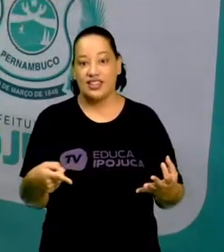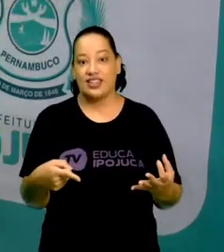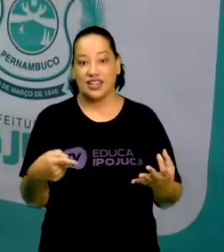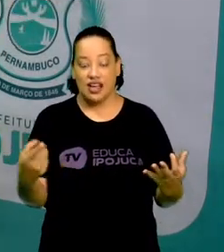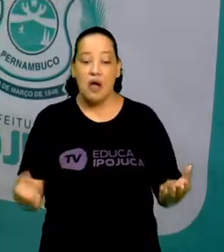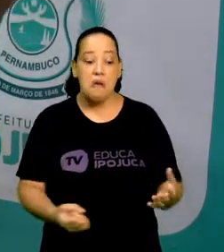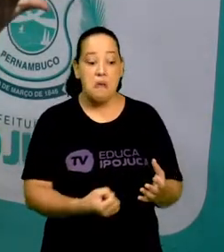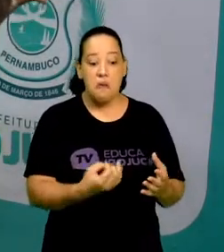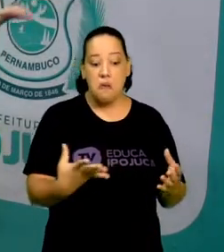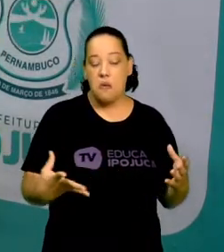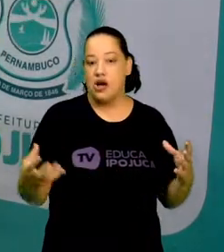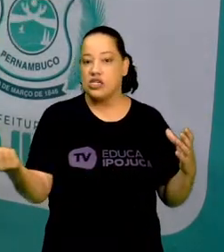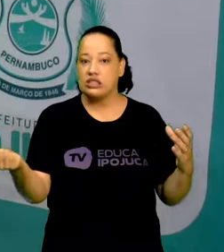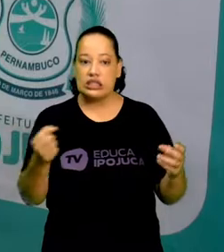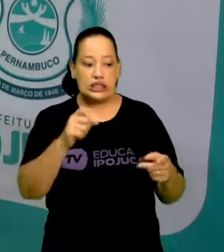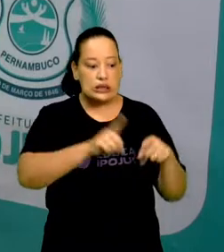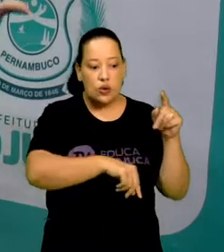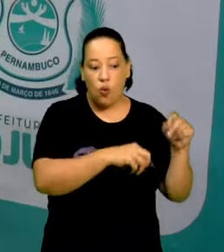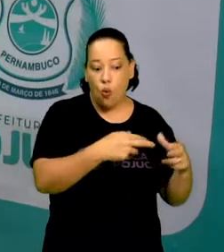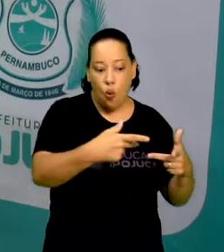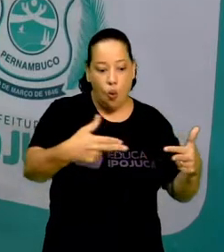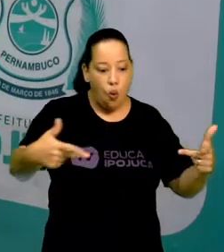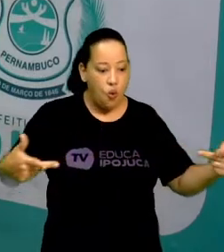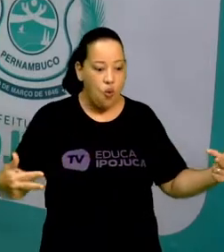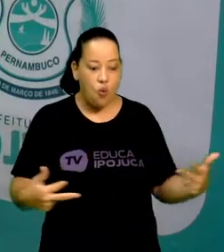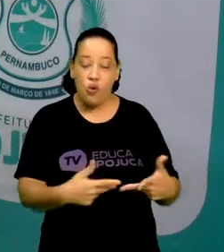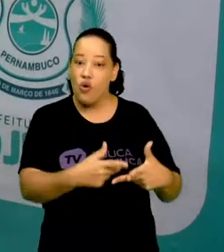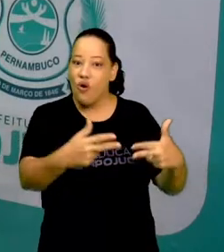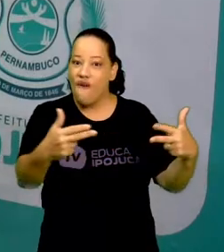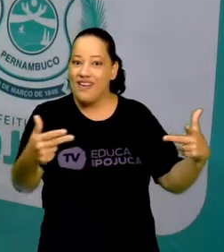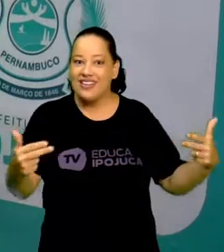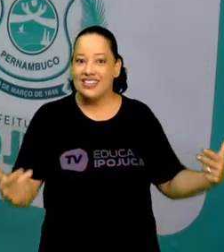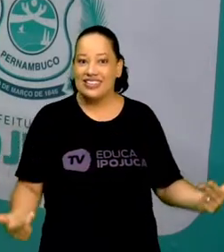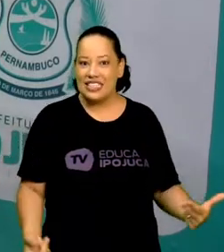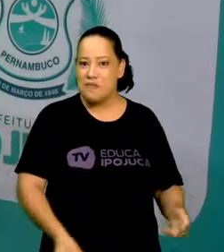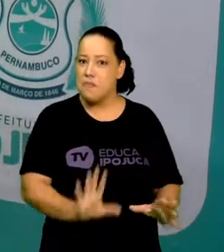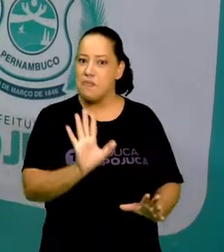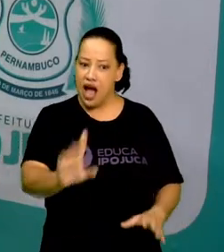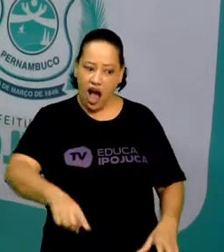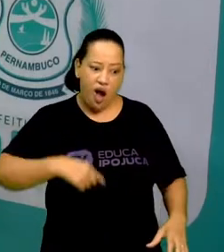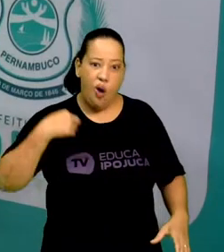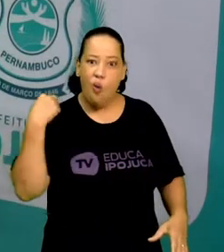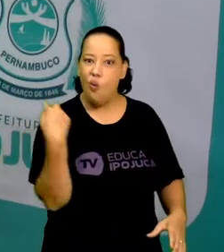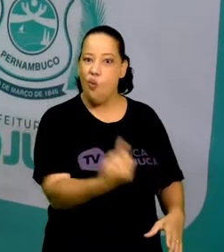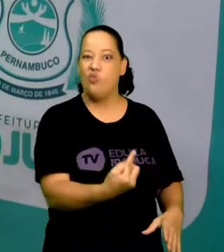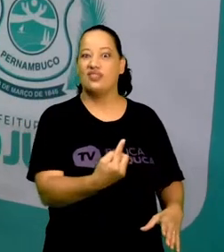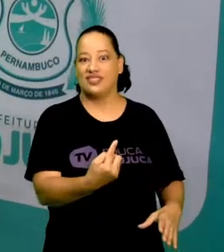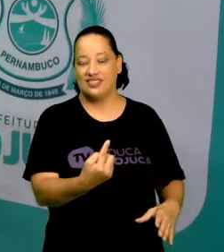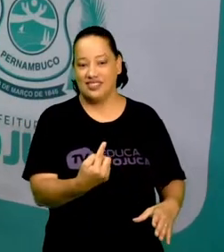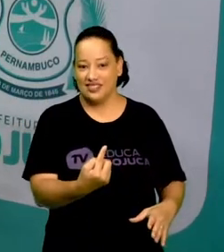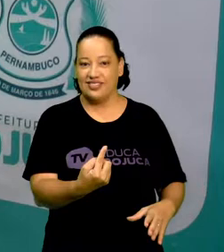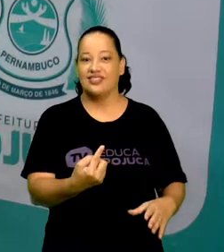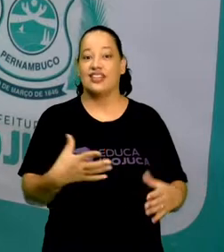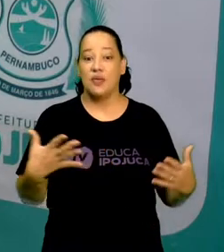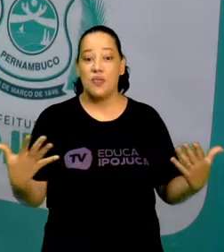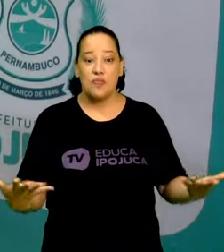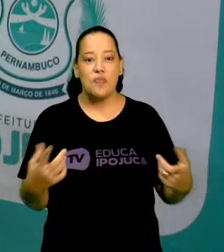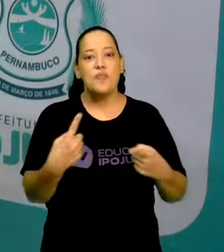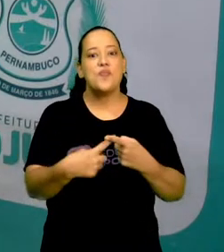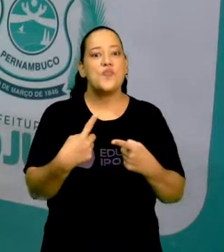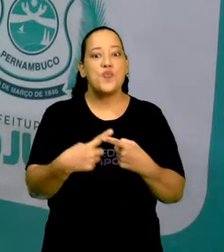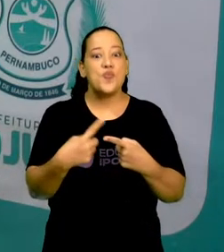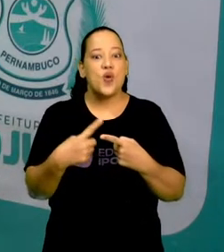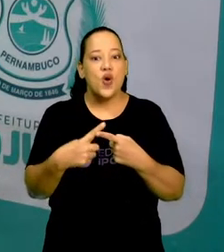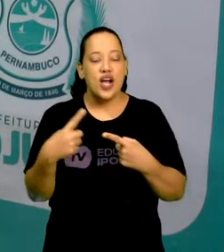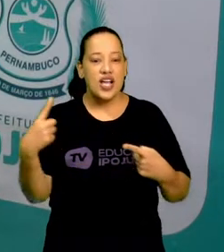A quantidade de recursos que esse planeta tem e que são únicas as características dele. Ou seja, porque ele